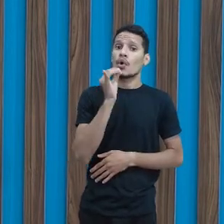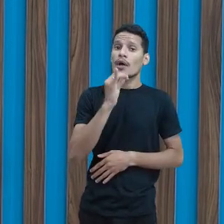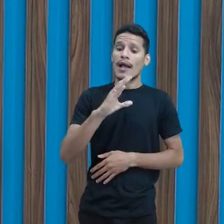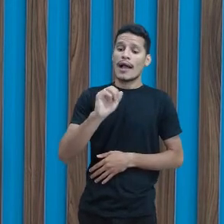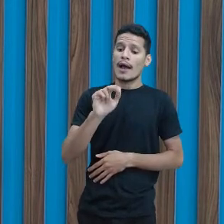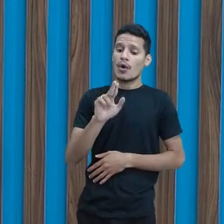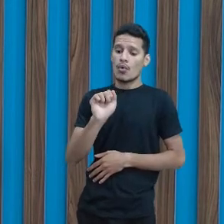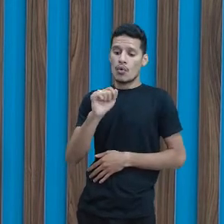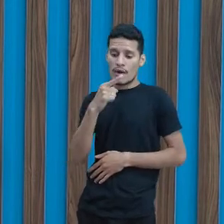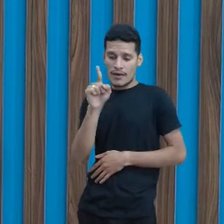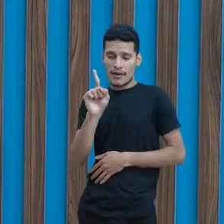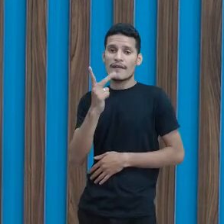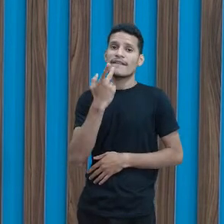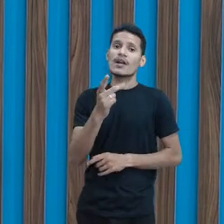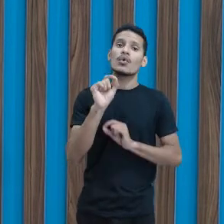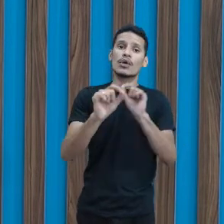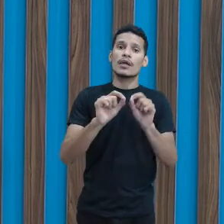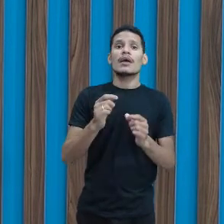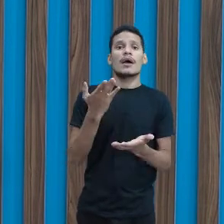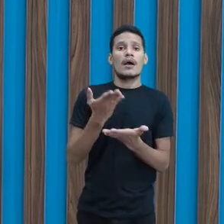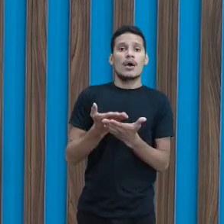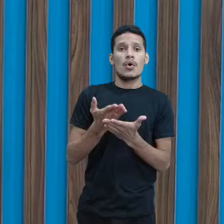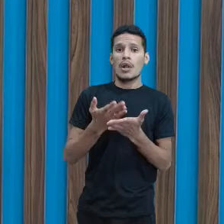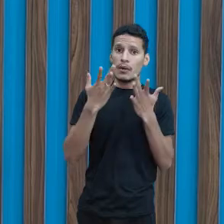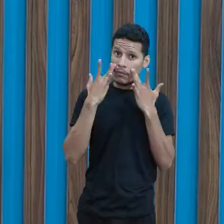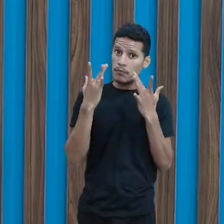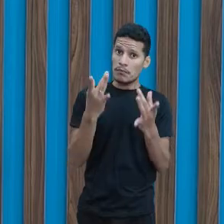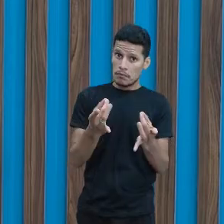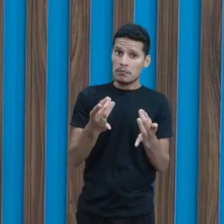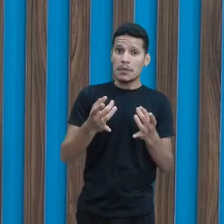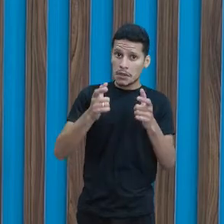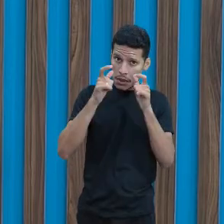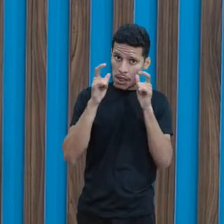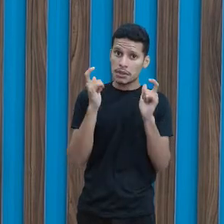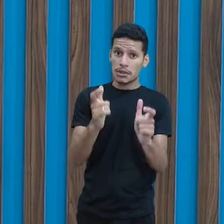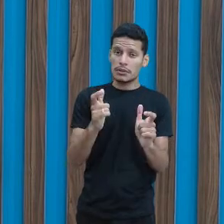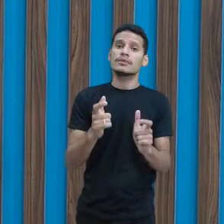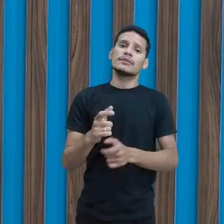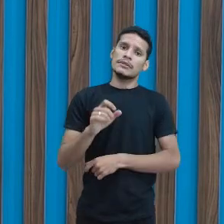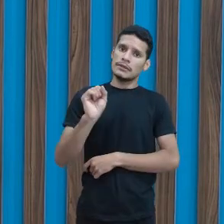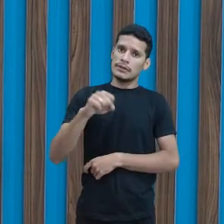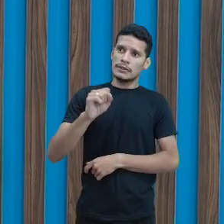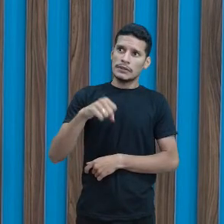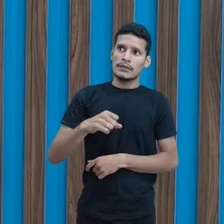Cauã aqui, ó, tá dizendo que a aula foi interessante aqui.